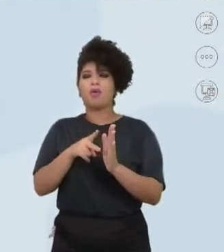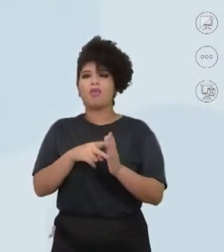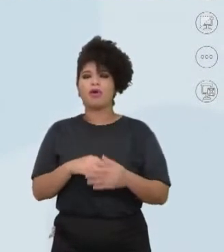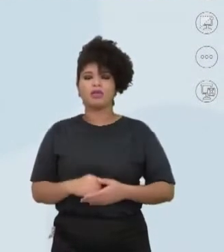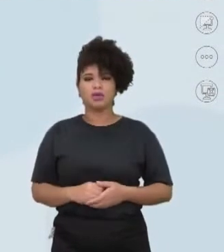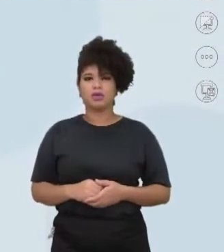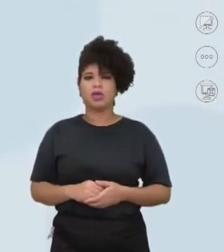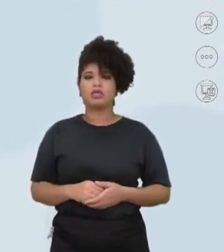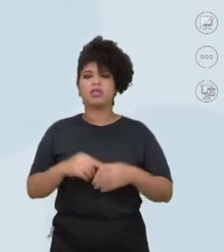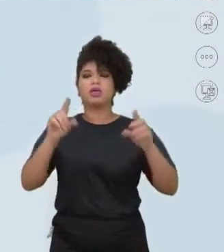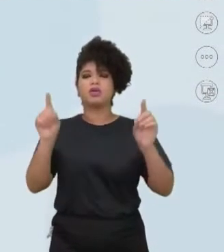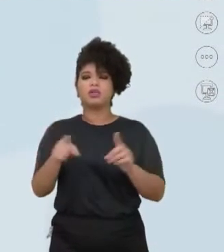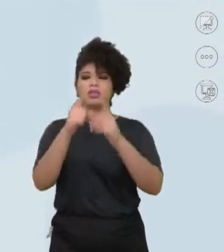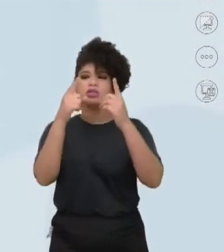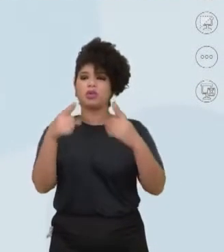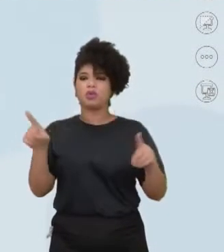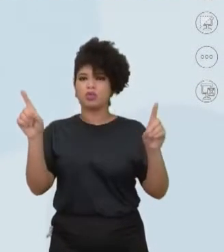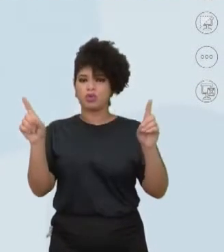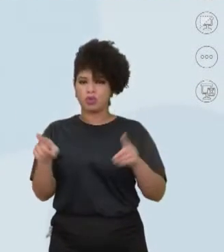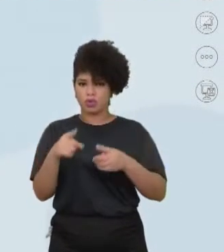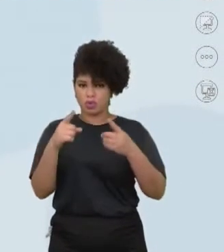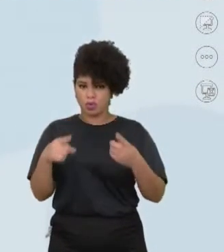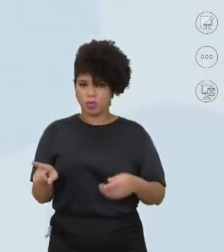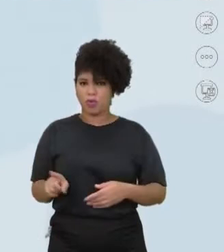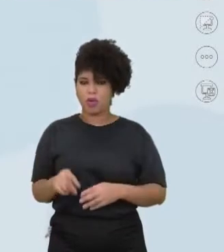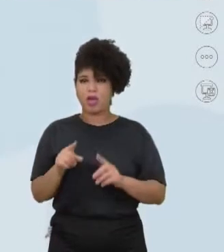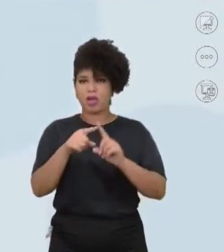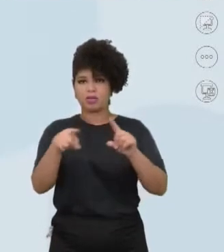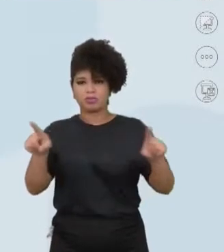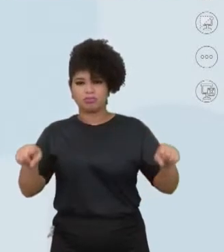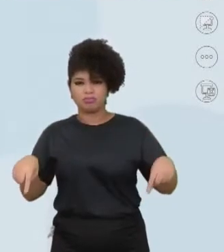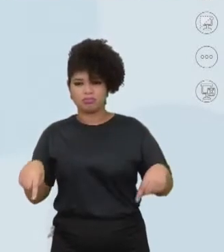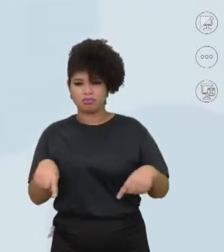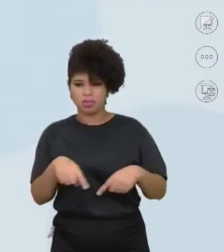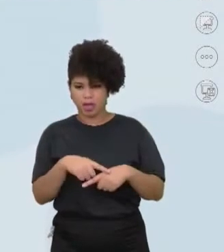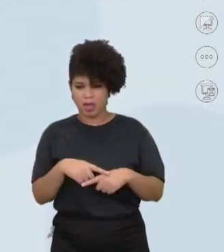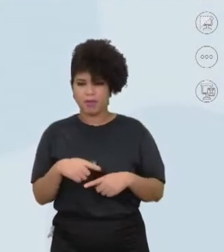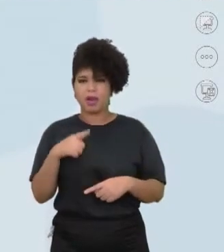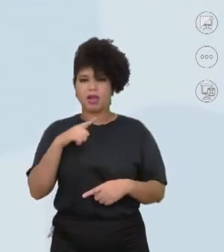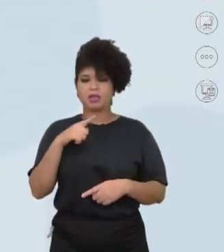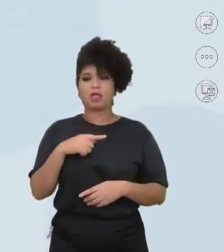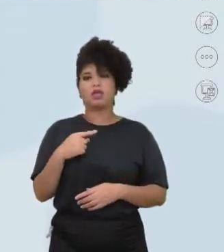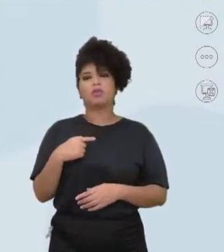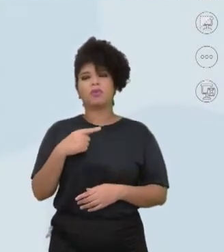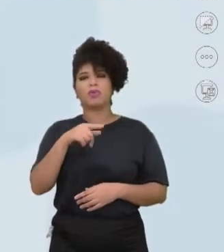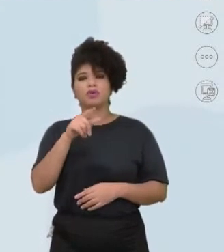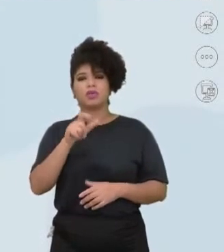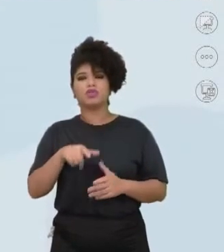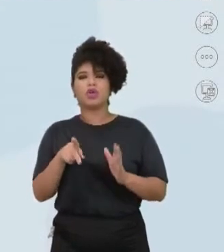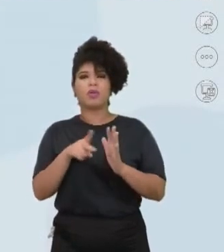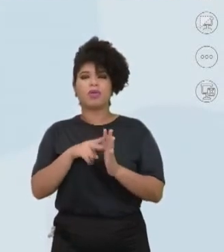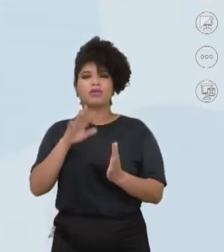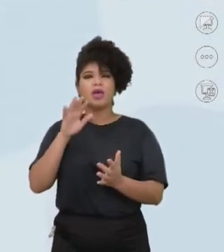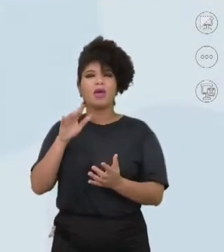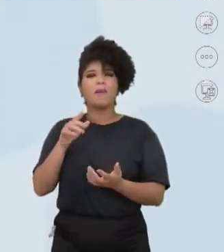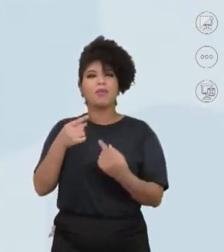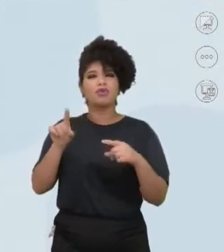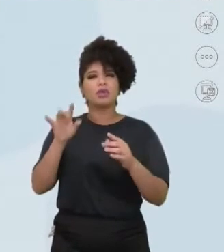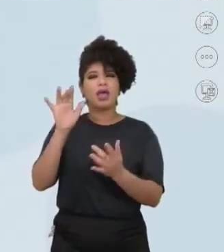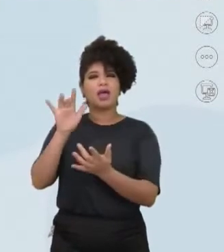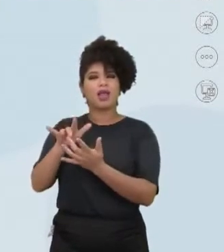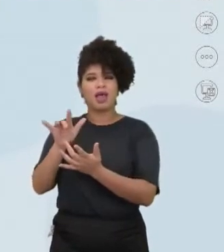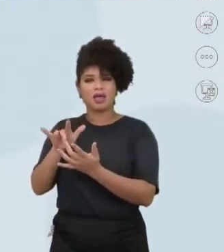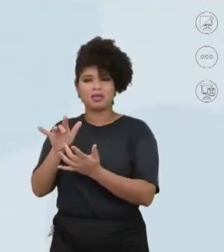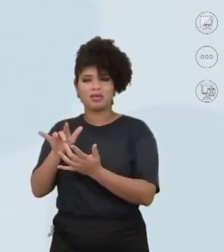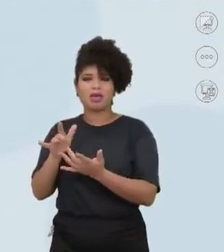ou músicos de câmara. Que aí, né, é o caso de nós, né, músicos, aí começou a falar de músicos eruditos, né, músicos clássicos,